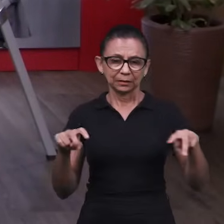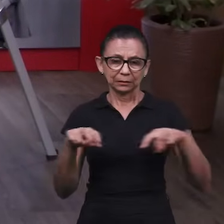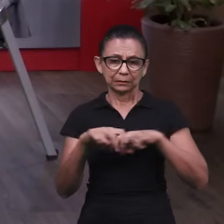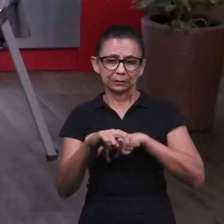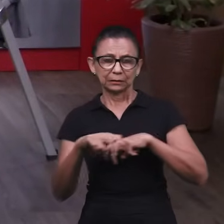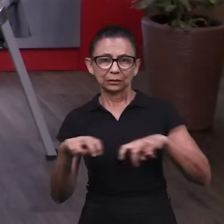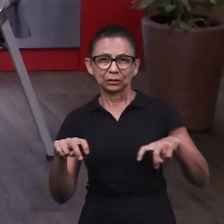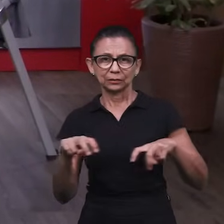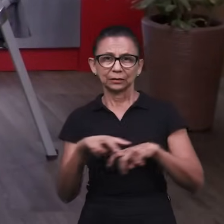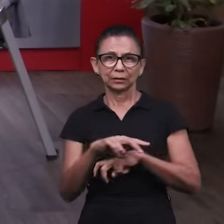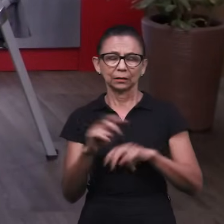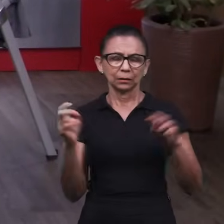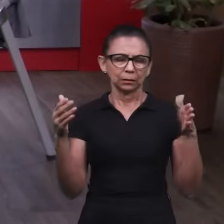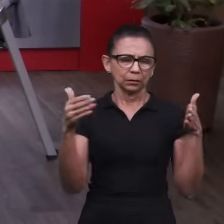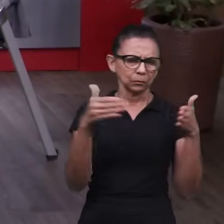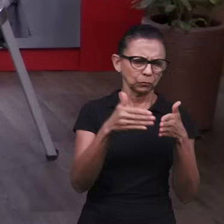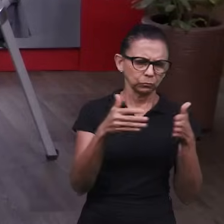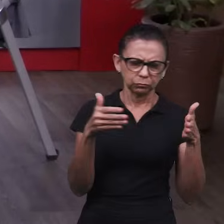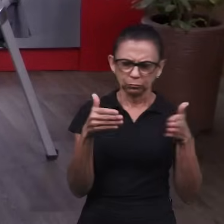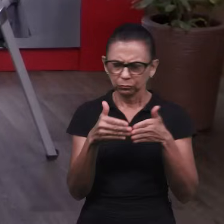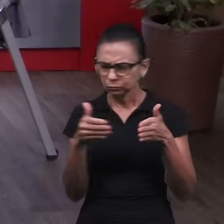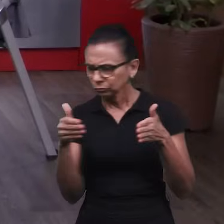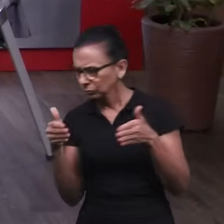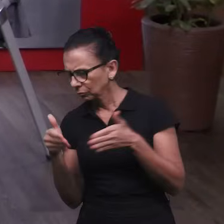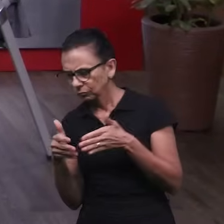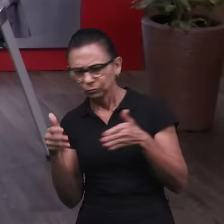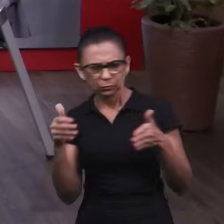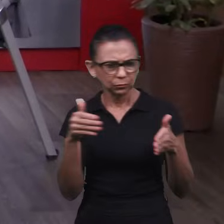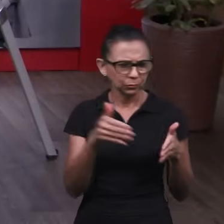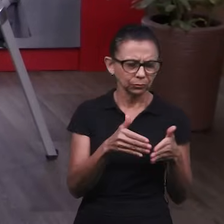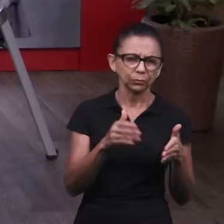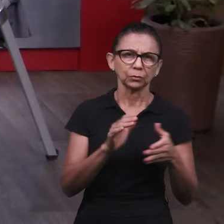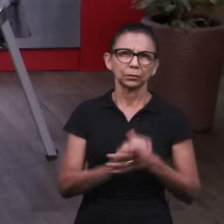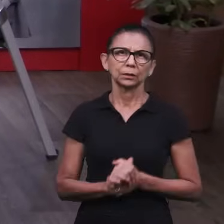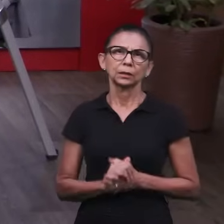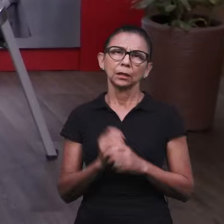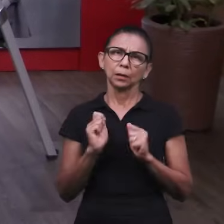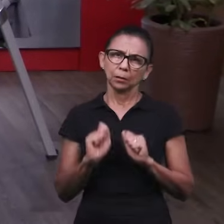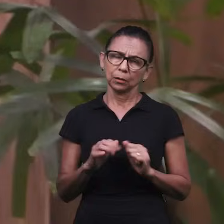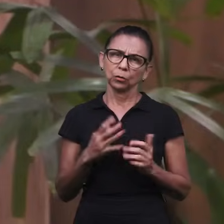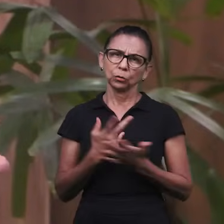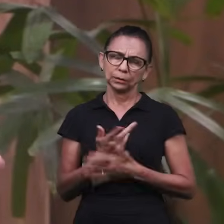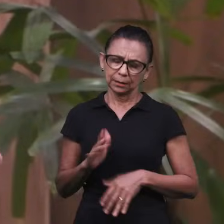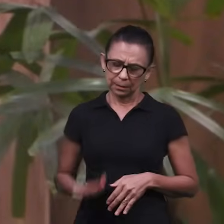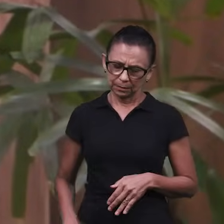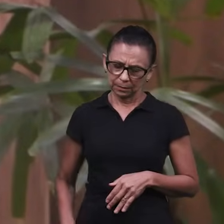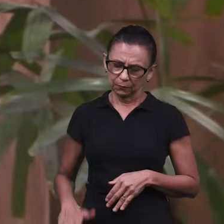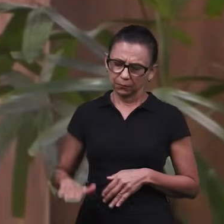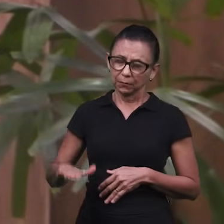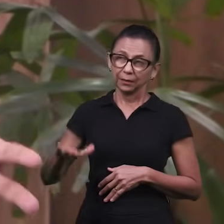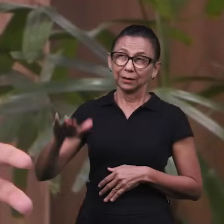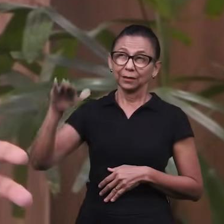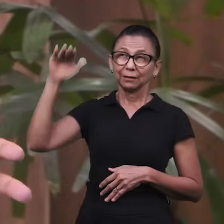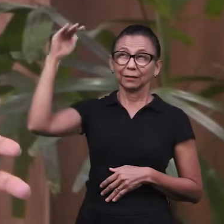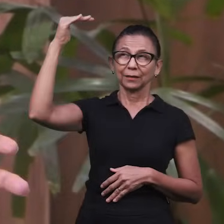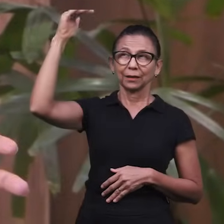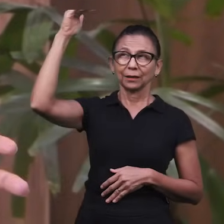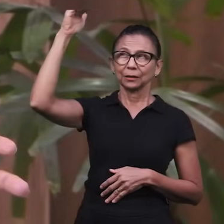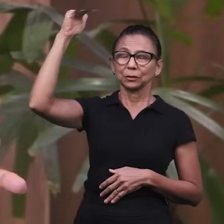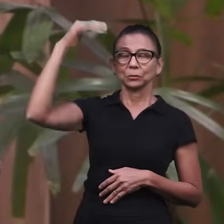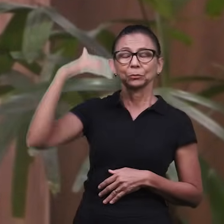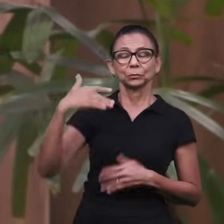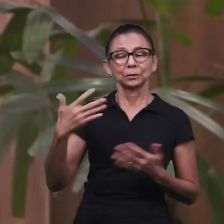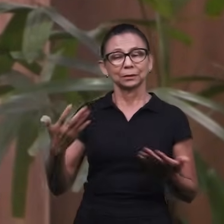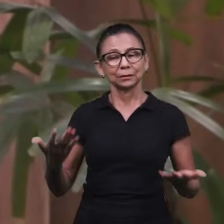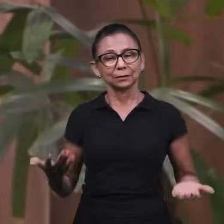atenção, começando na infância e atinge o sujeito durante toda a vida. Então, uma criança que recebe esse